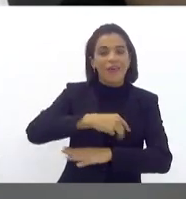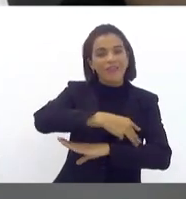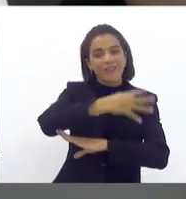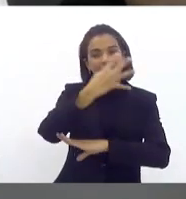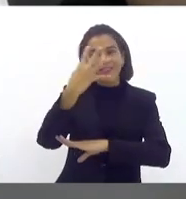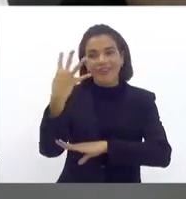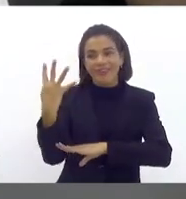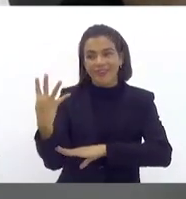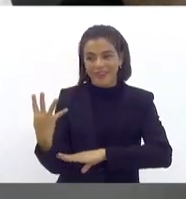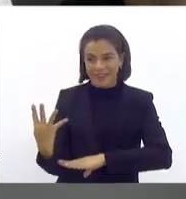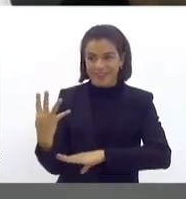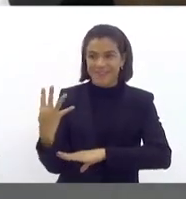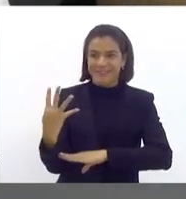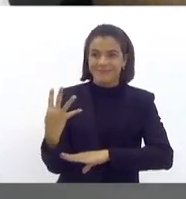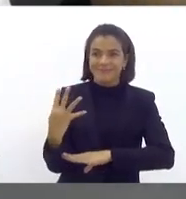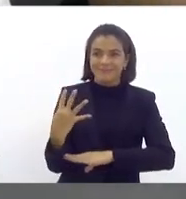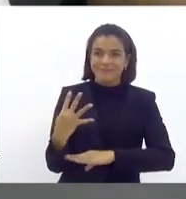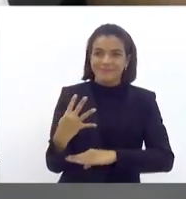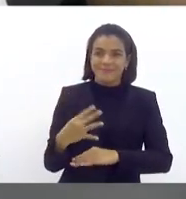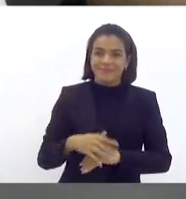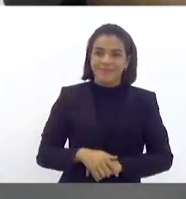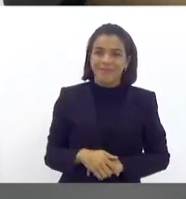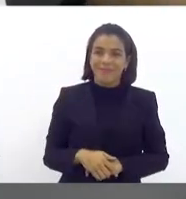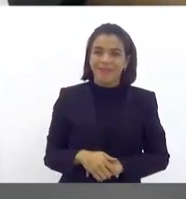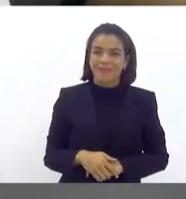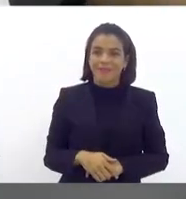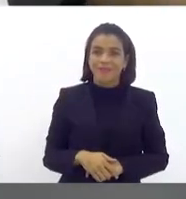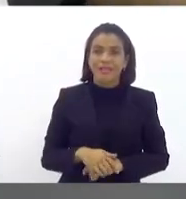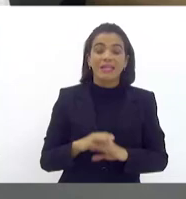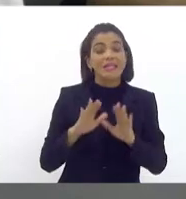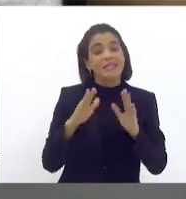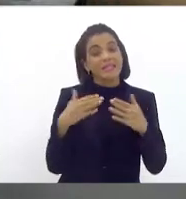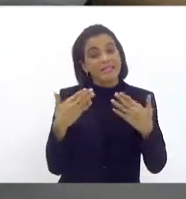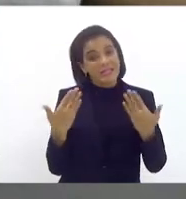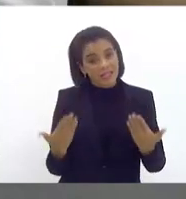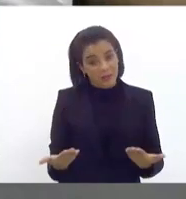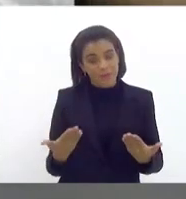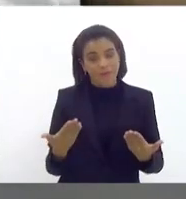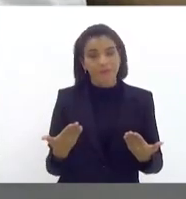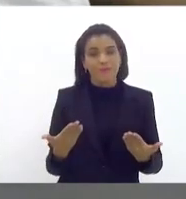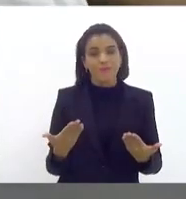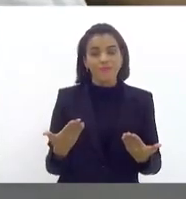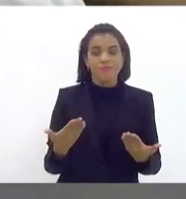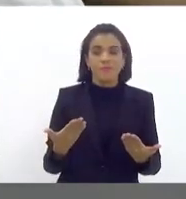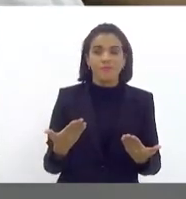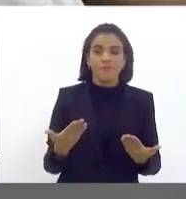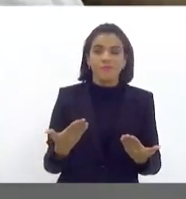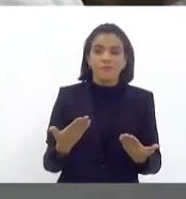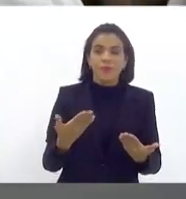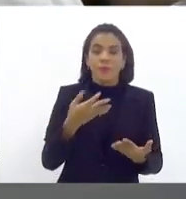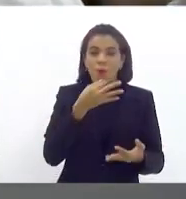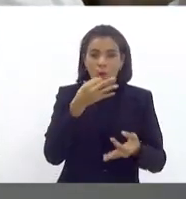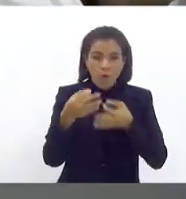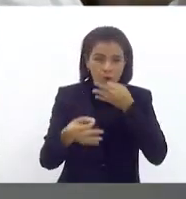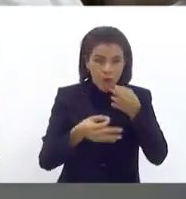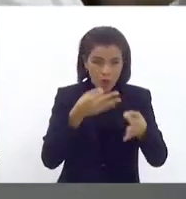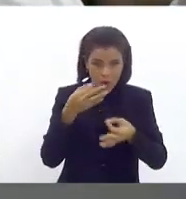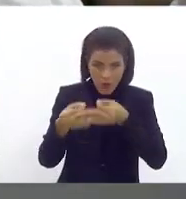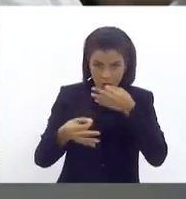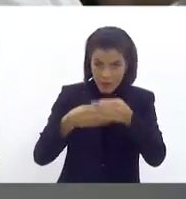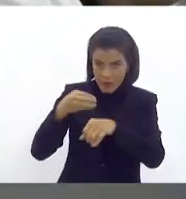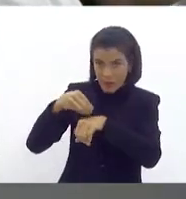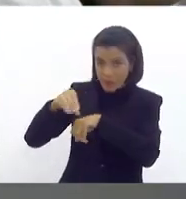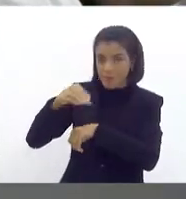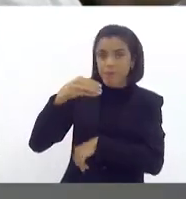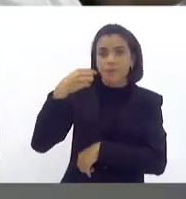arco-íris. Efeito arco-íris. Ele não entende nada de meio ambiente, cara. Mas deixa eu dizer. Então, para os comentários do doutor Serginho e